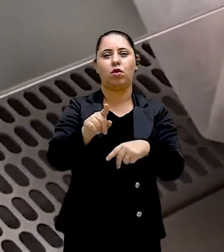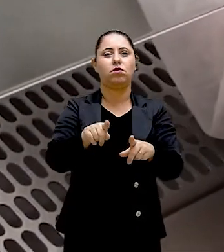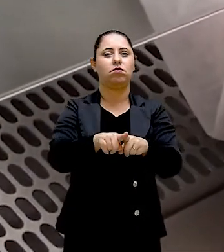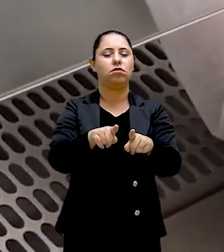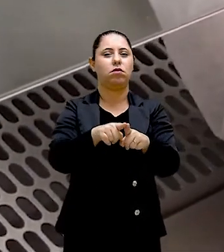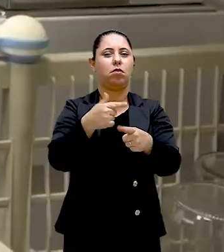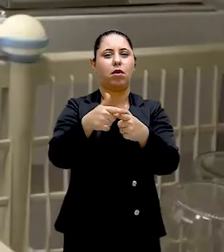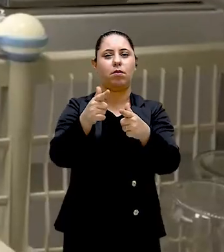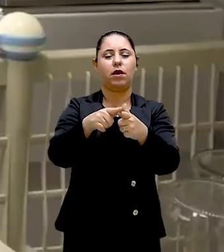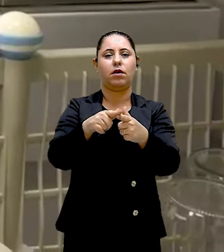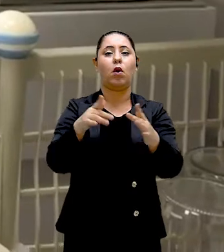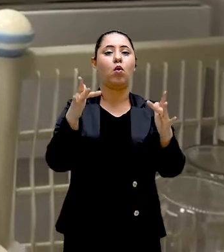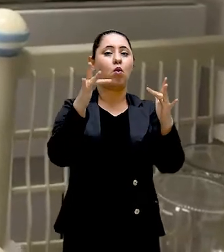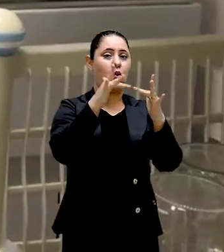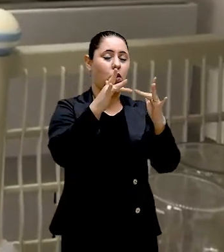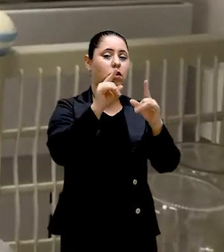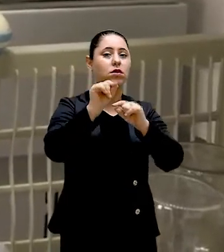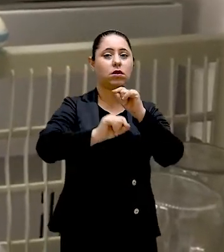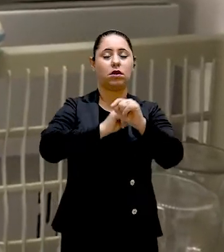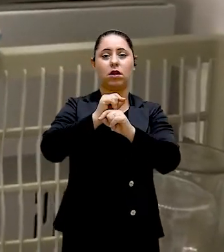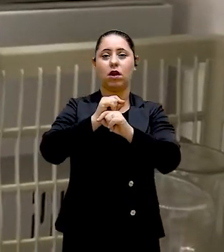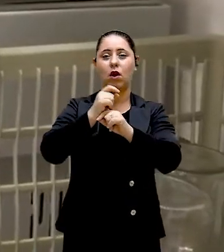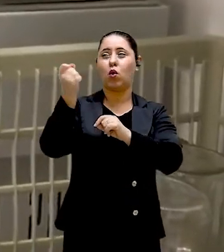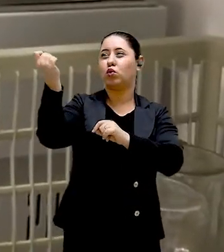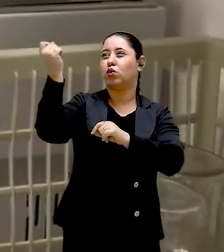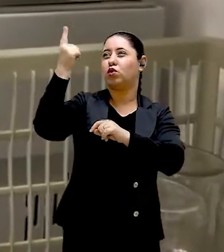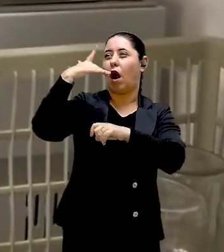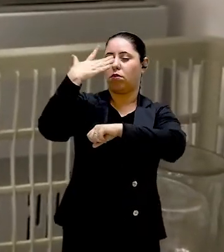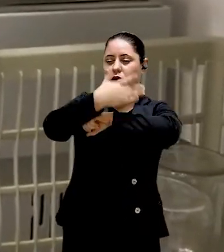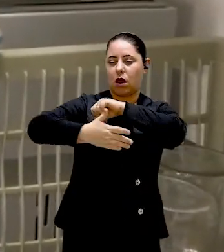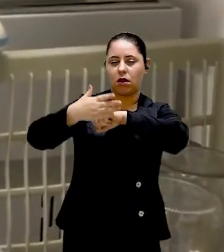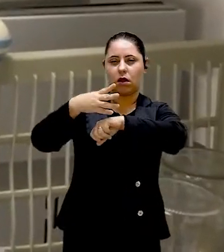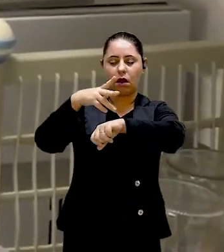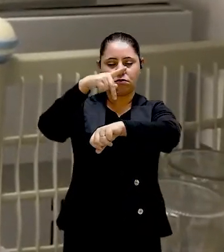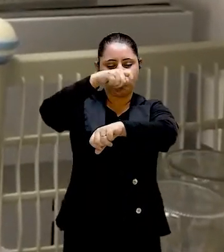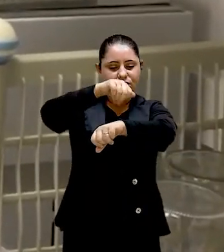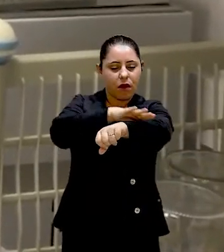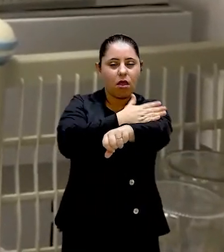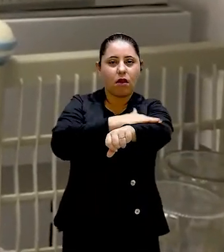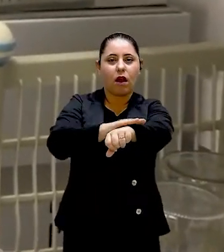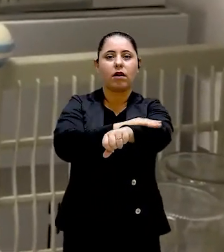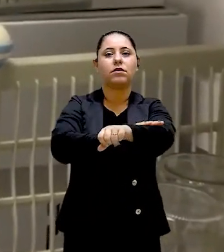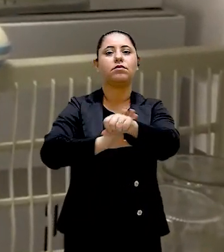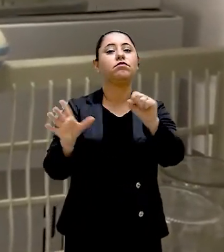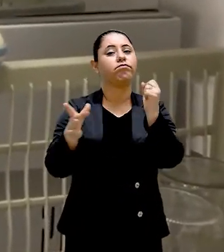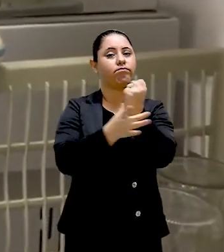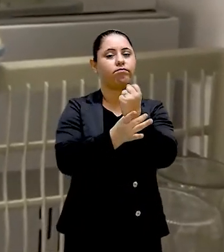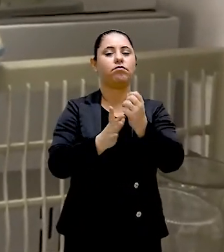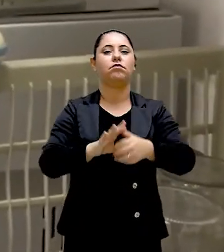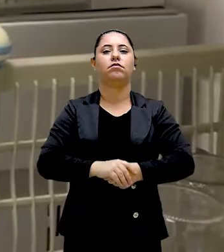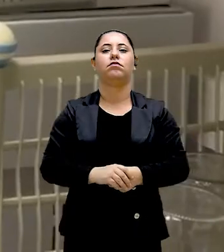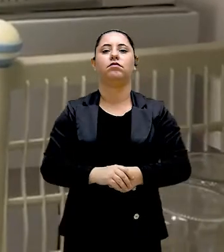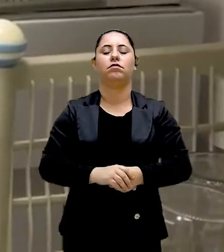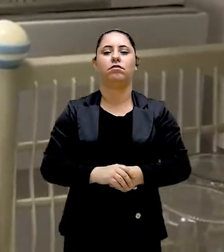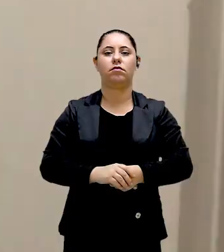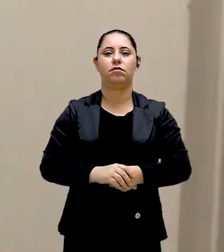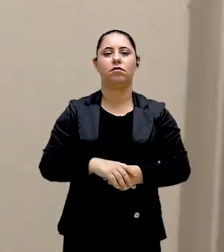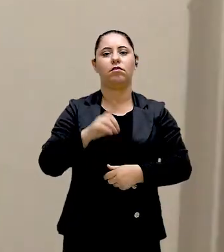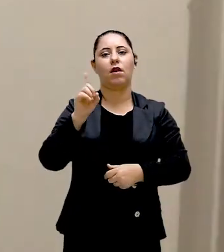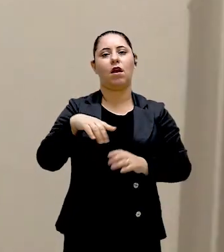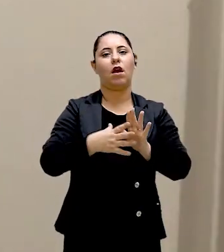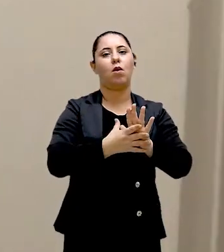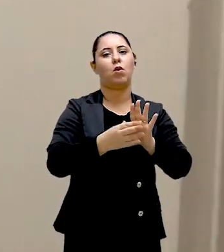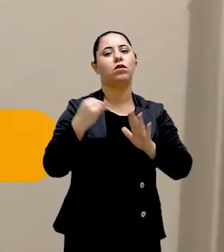requisitos para que os filtros solares fossem considerados seguros. era um modelo muito